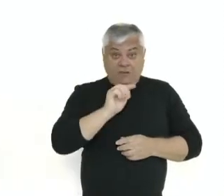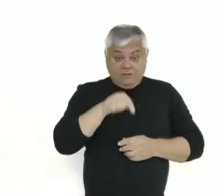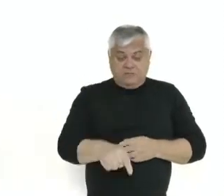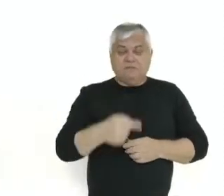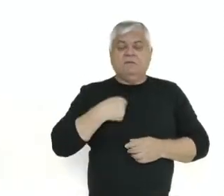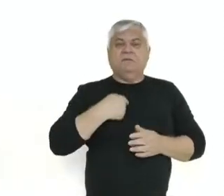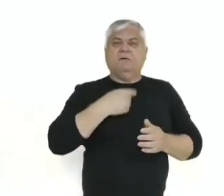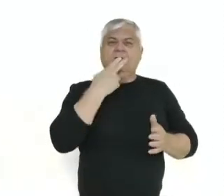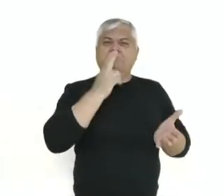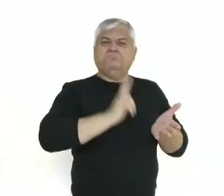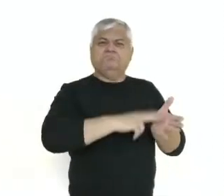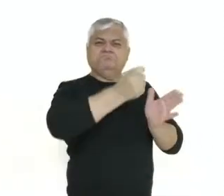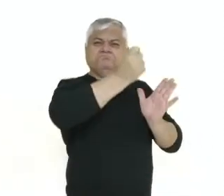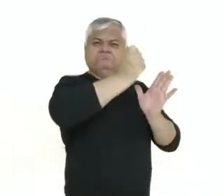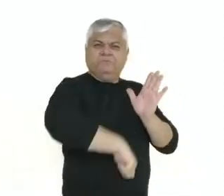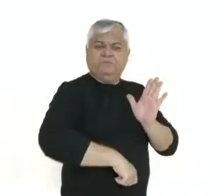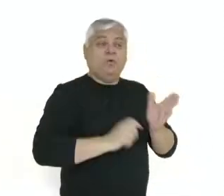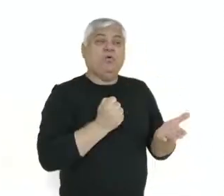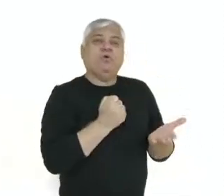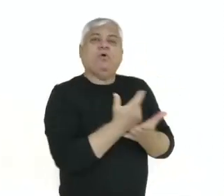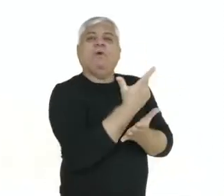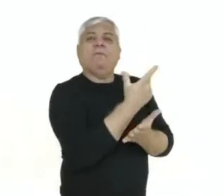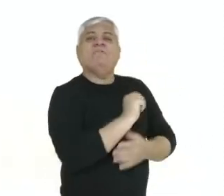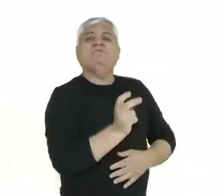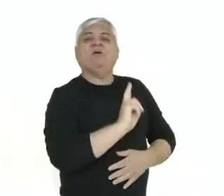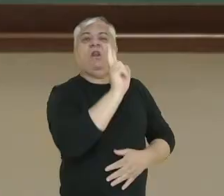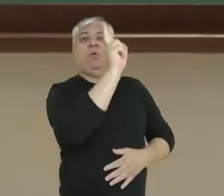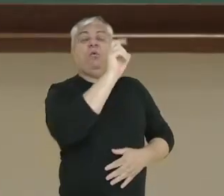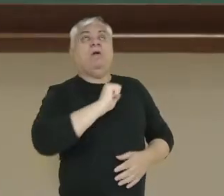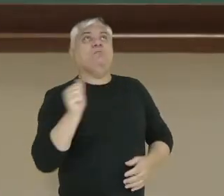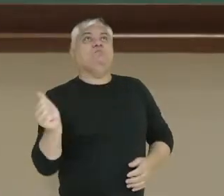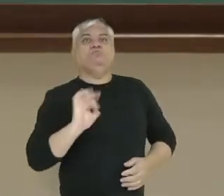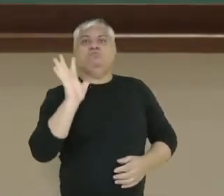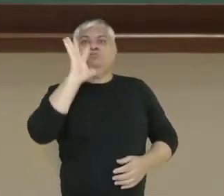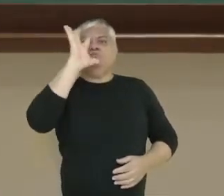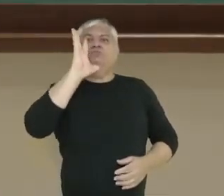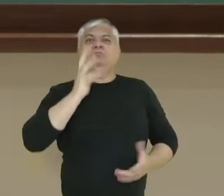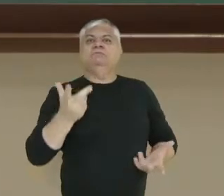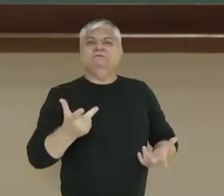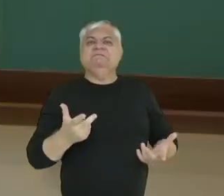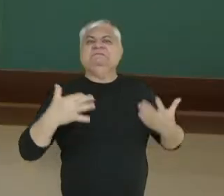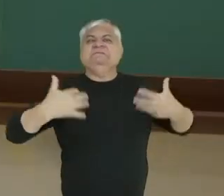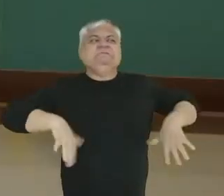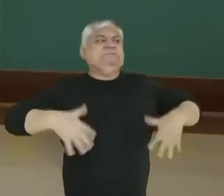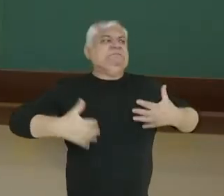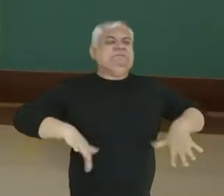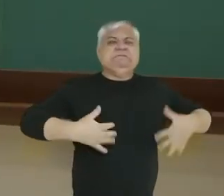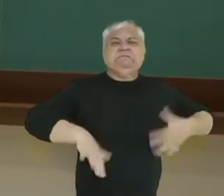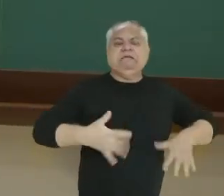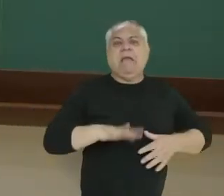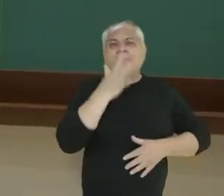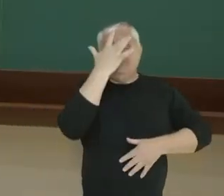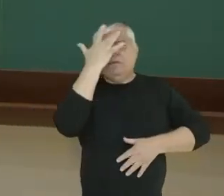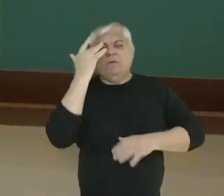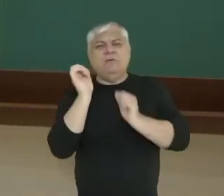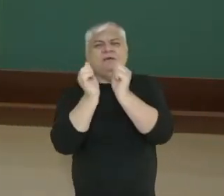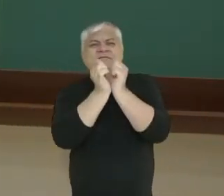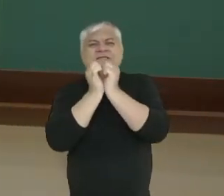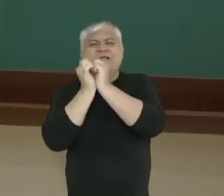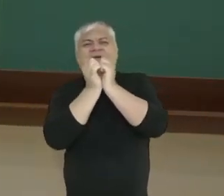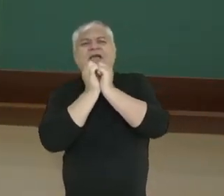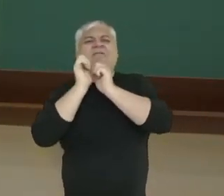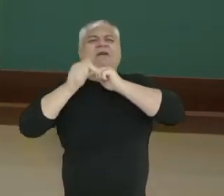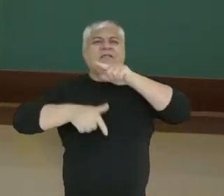carta de alforria ela era comprada por um valor bastante alto. Tanto escravizados que às vezes faziam